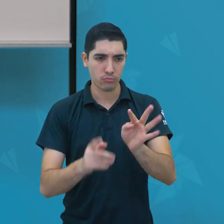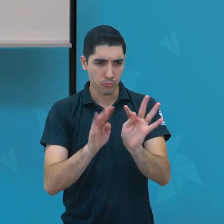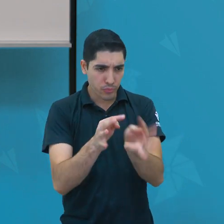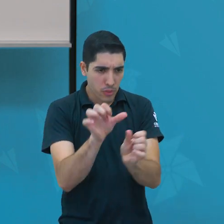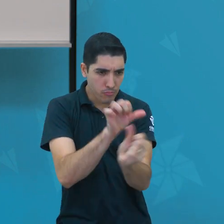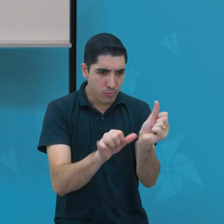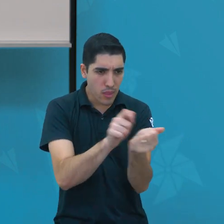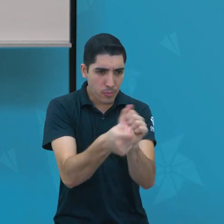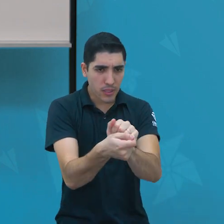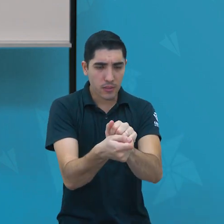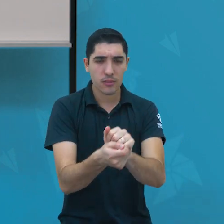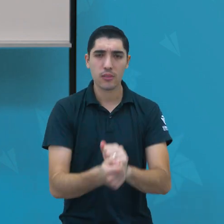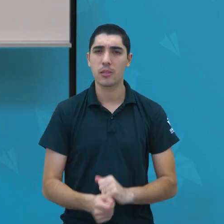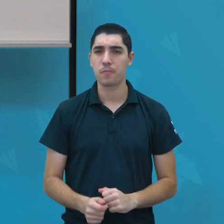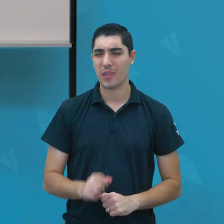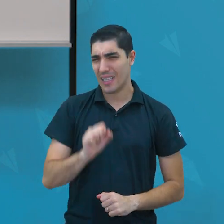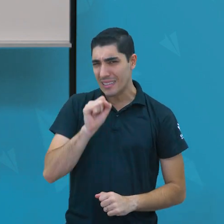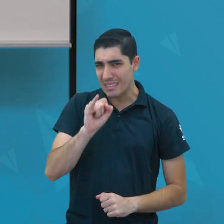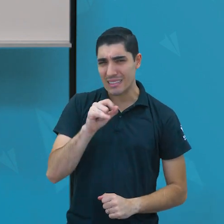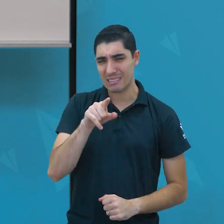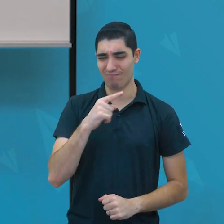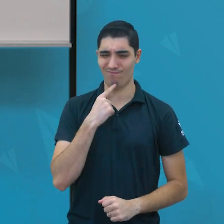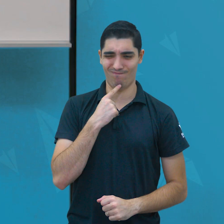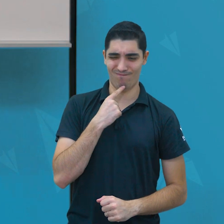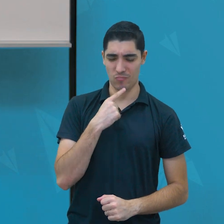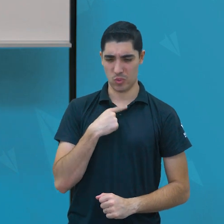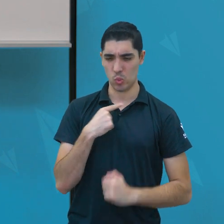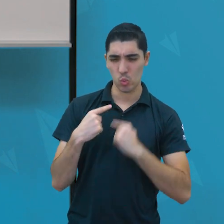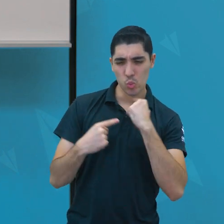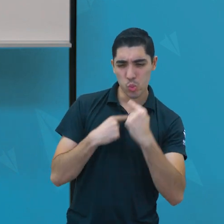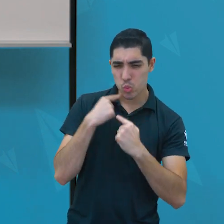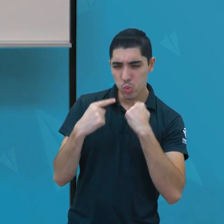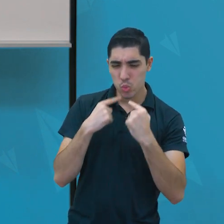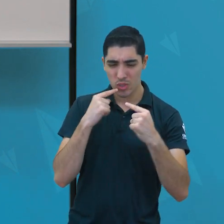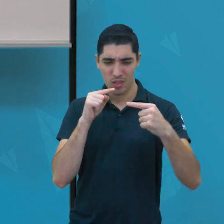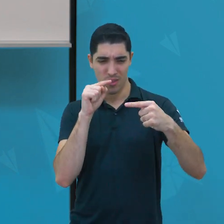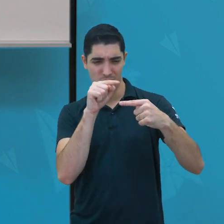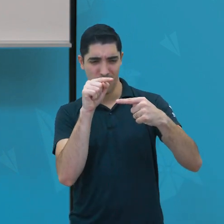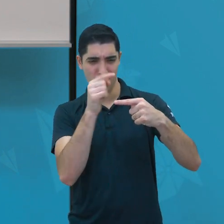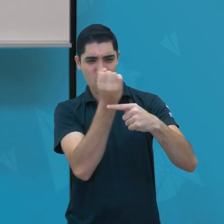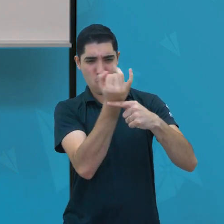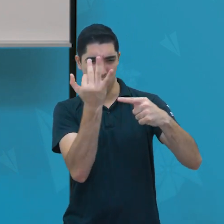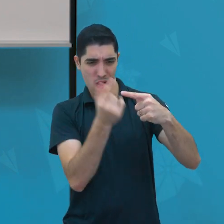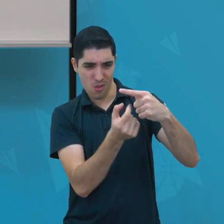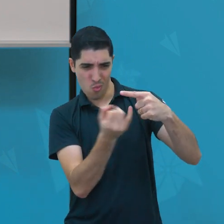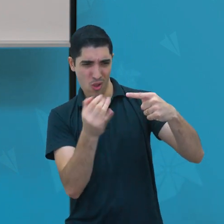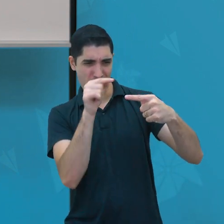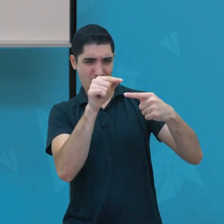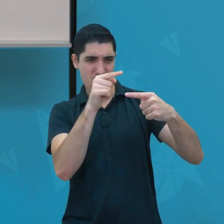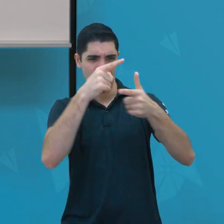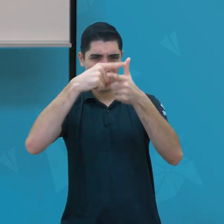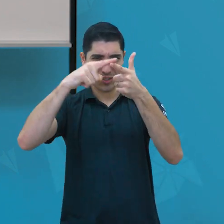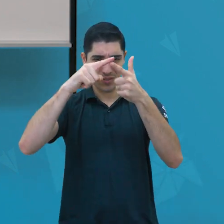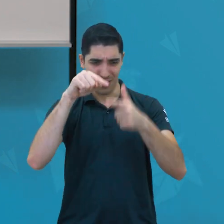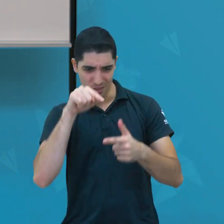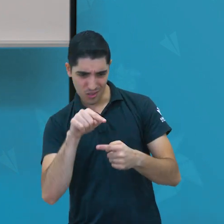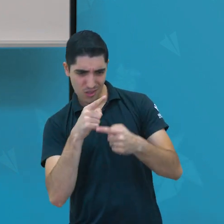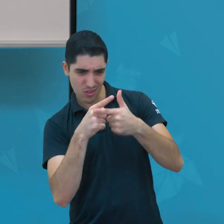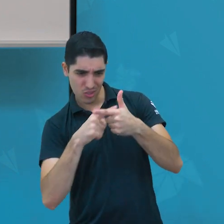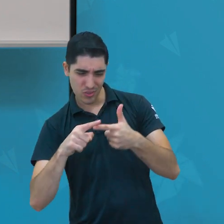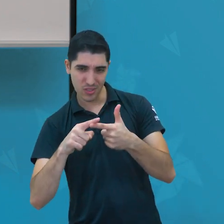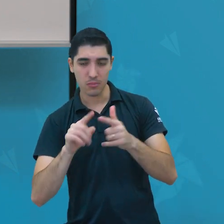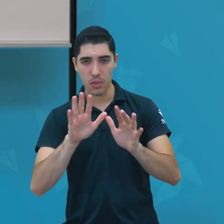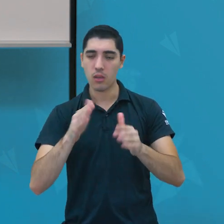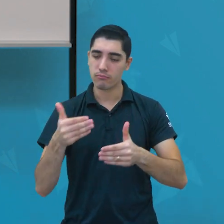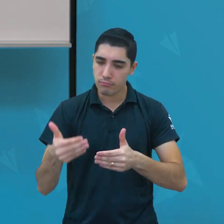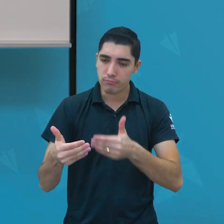diretamente, tá? Se você não tiver muita segurança ali na hora de dividir em cima e embaixo, você pode dividir aos poucos. Mas, se